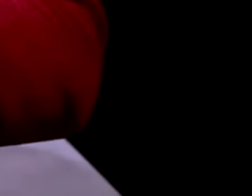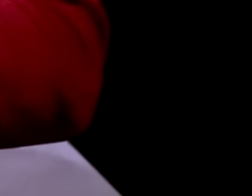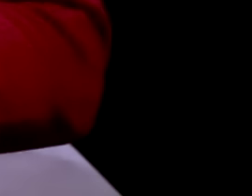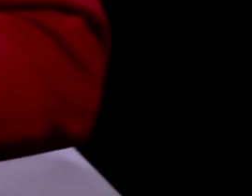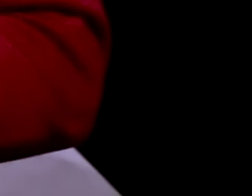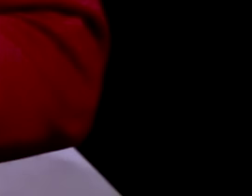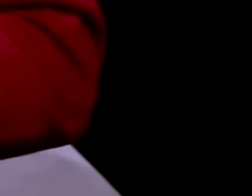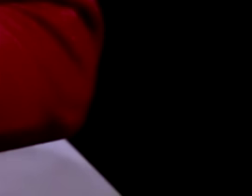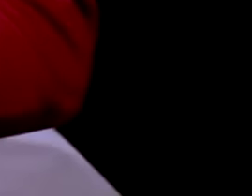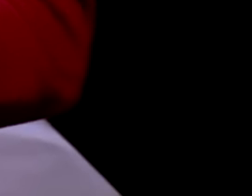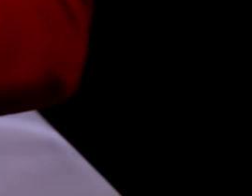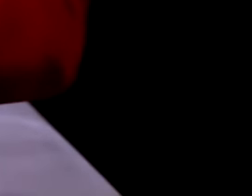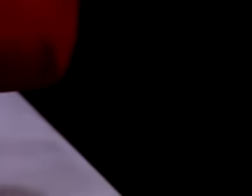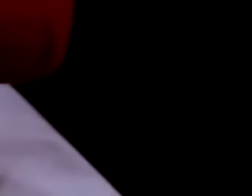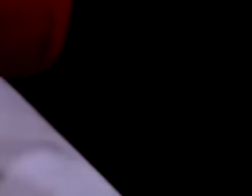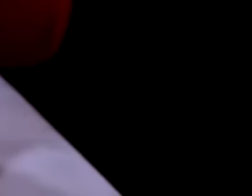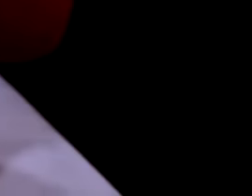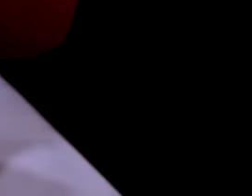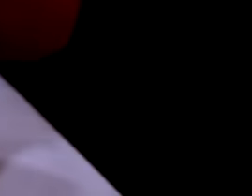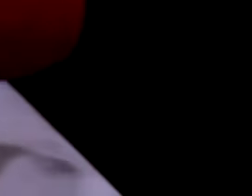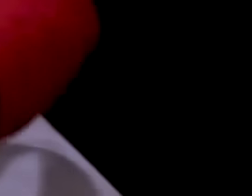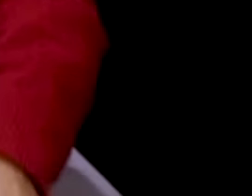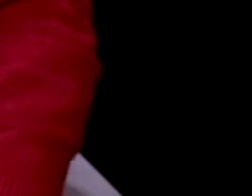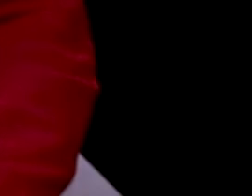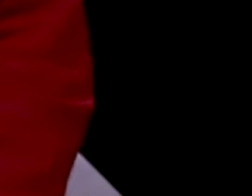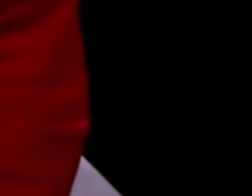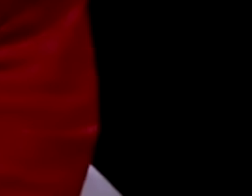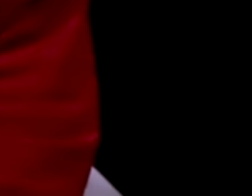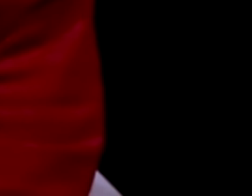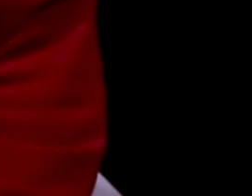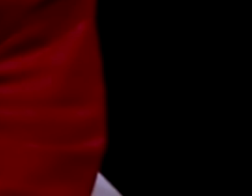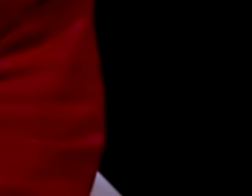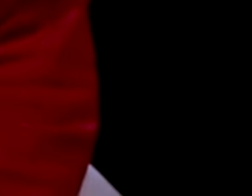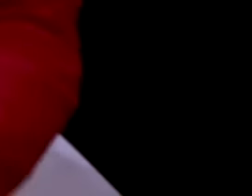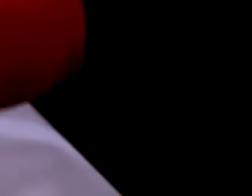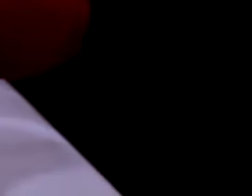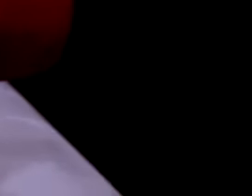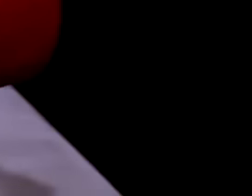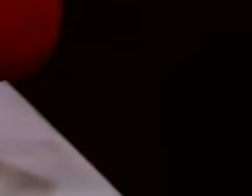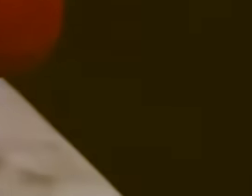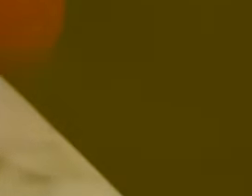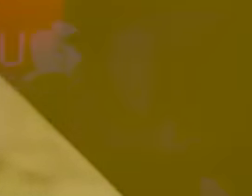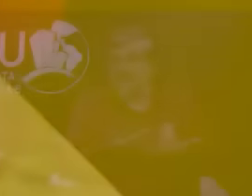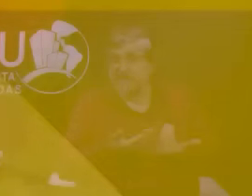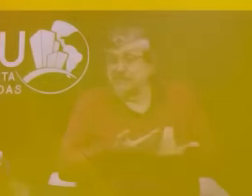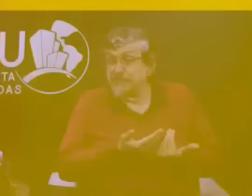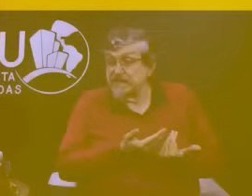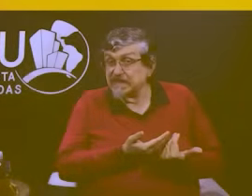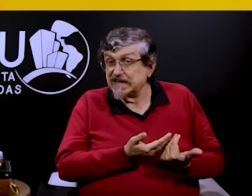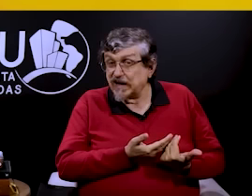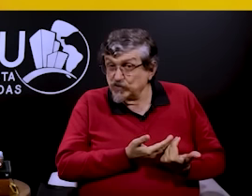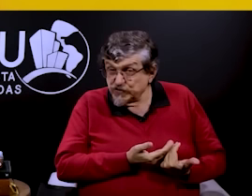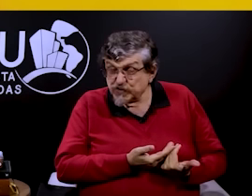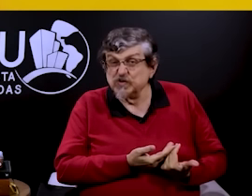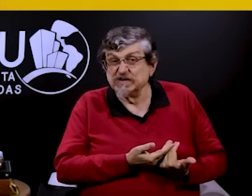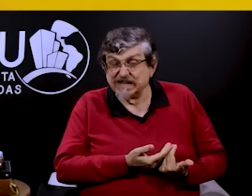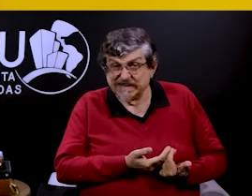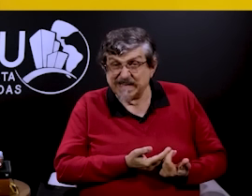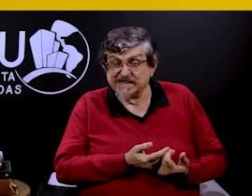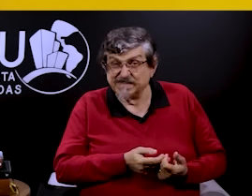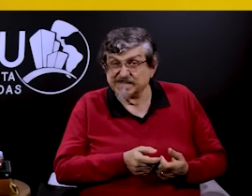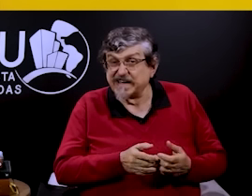que acontece. Jacó está numa viagem longa. Ele sai de Berseba, que fica ao